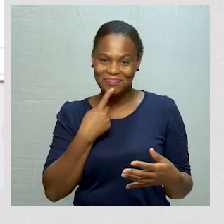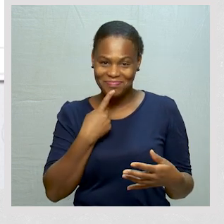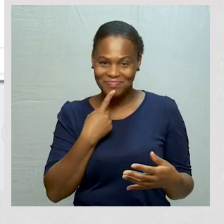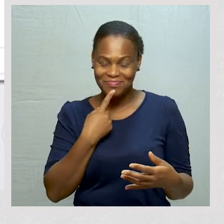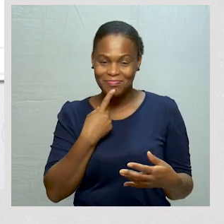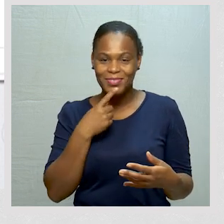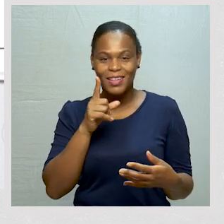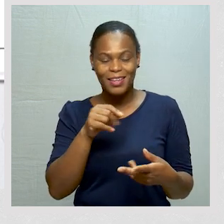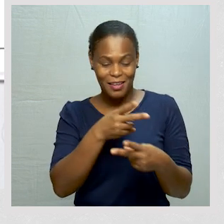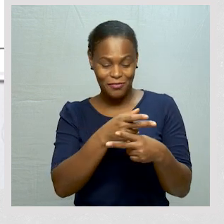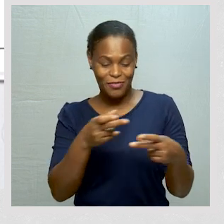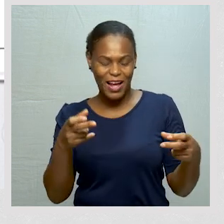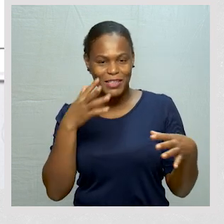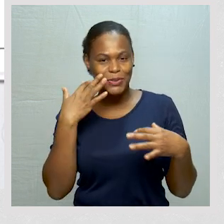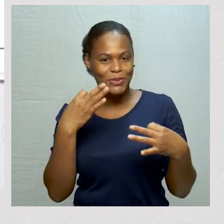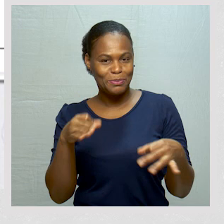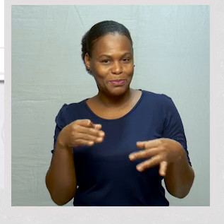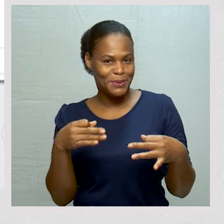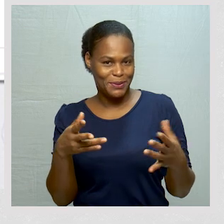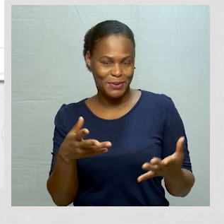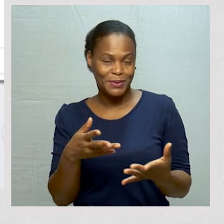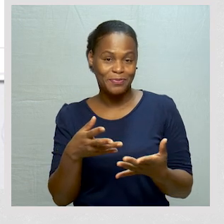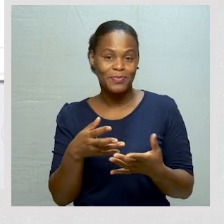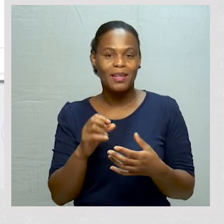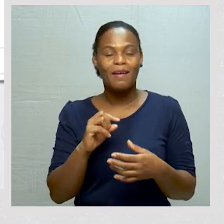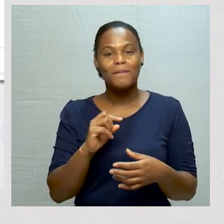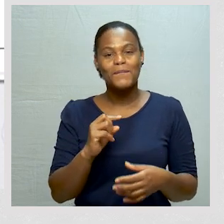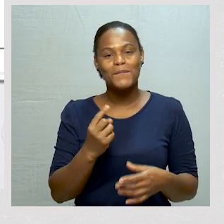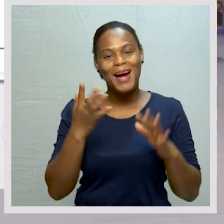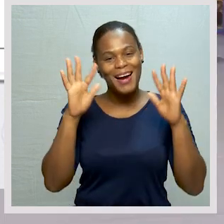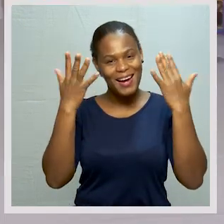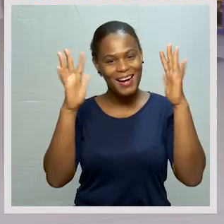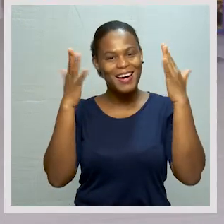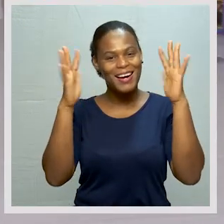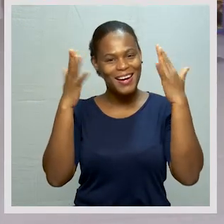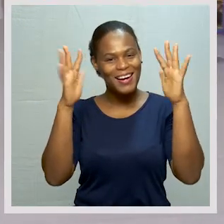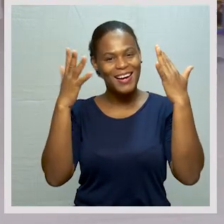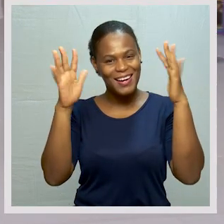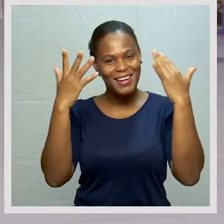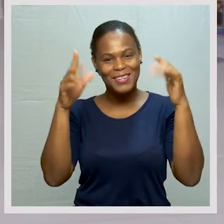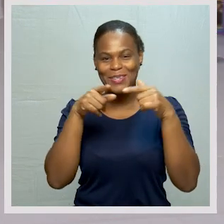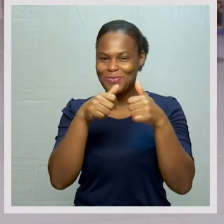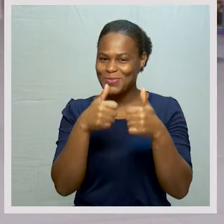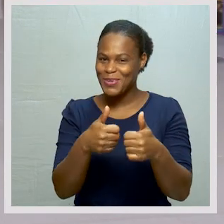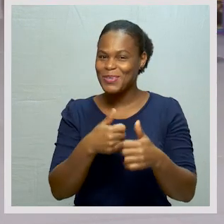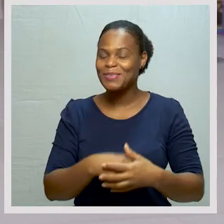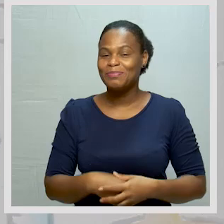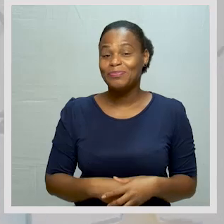simples, isso mesmo. É uma frase simples. Parabéns, parabéns,